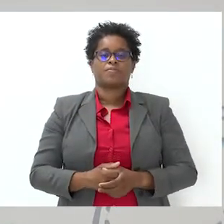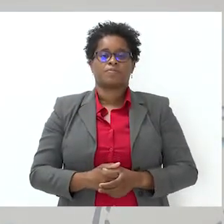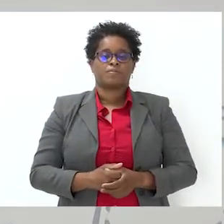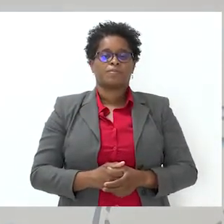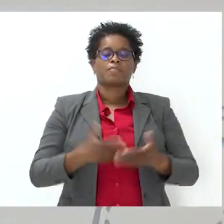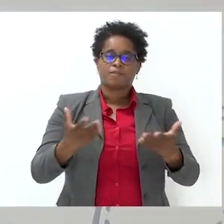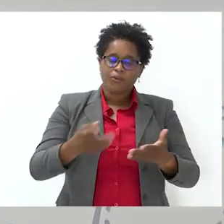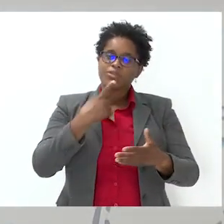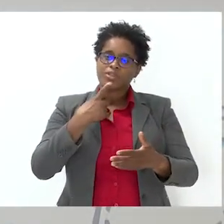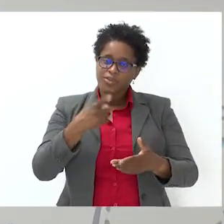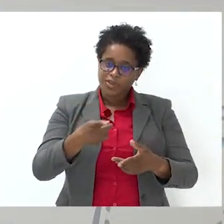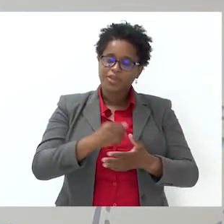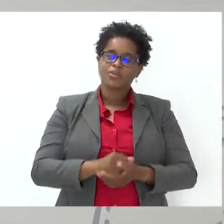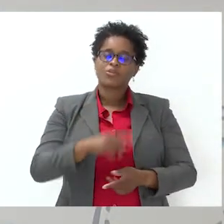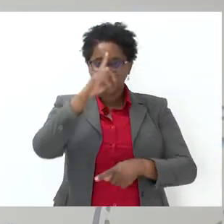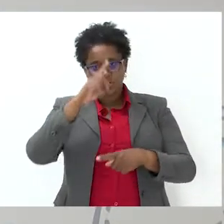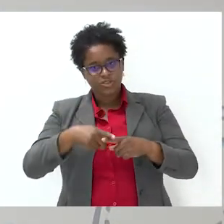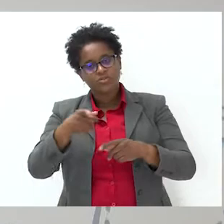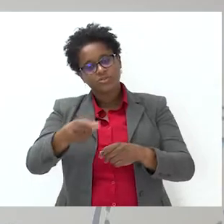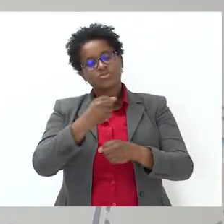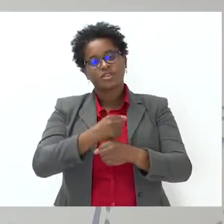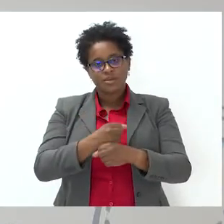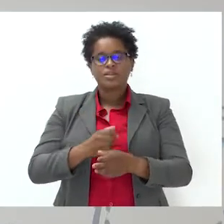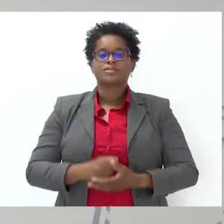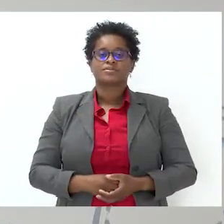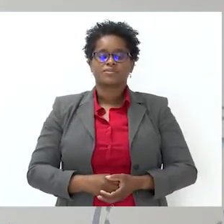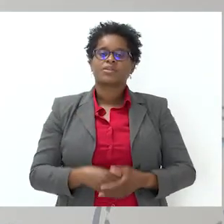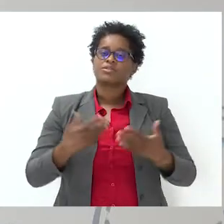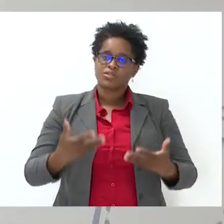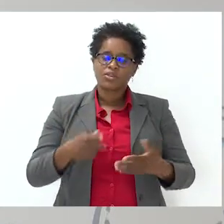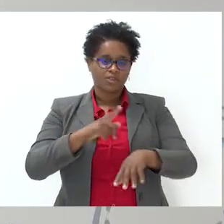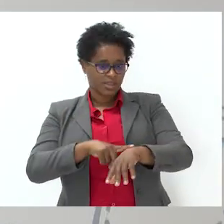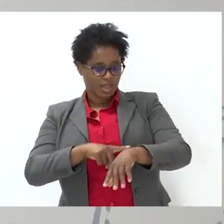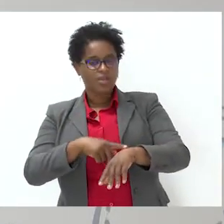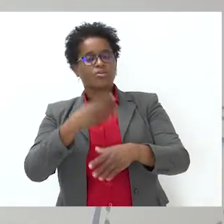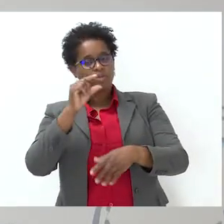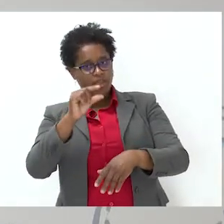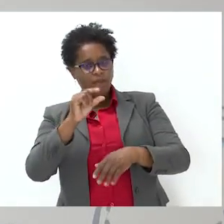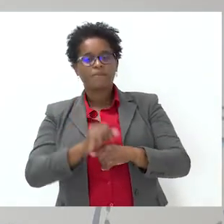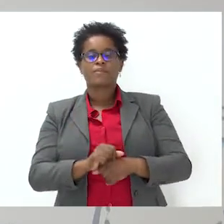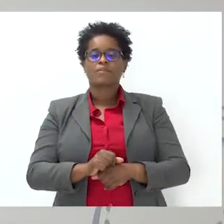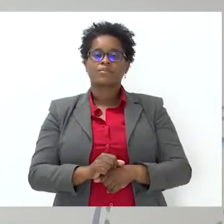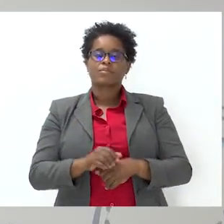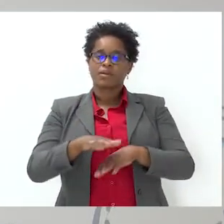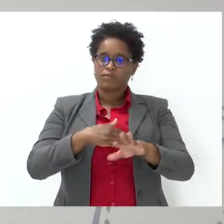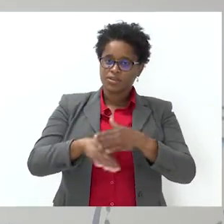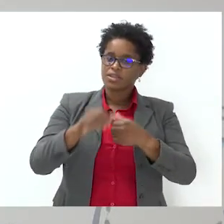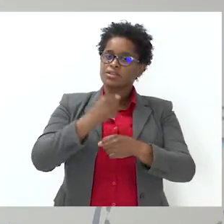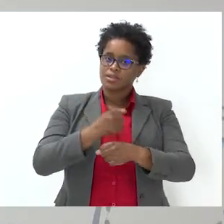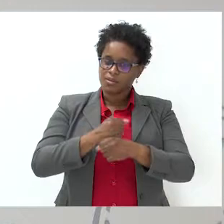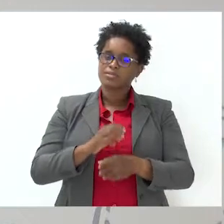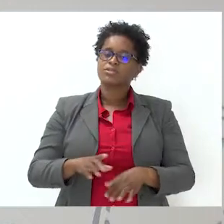Então, compreenderam o objetivo do exercício? Então, vou dar-vos um tempinho para realizarem